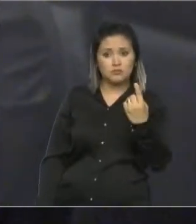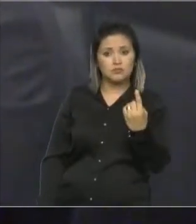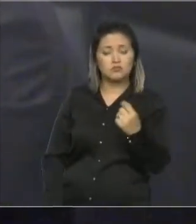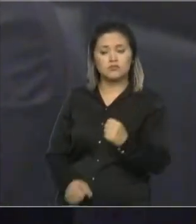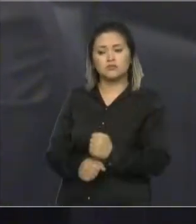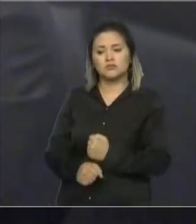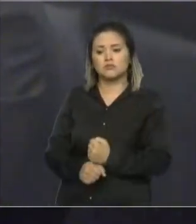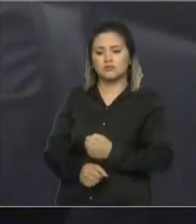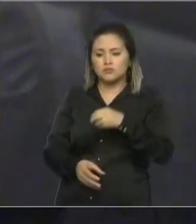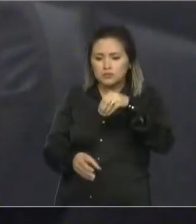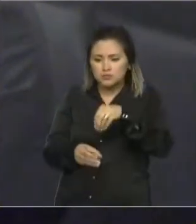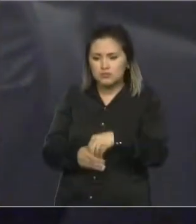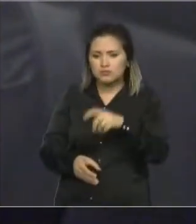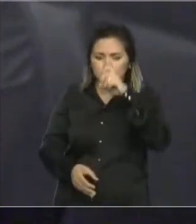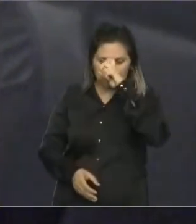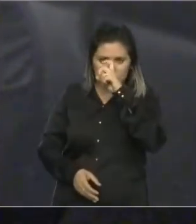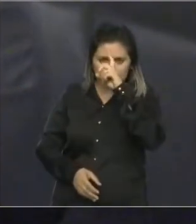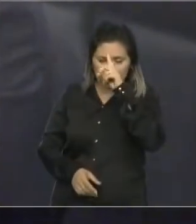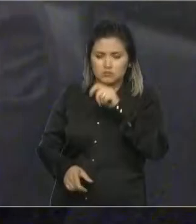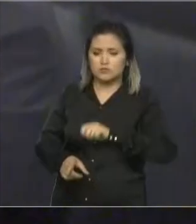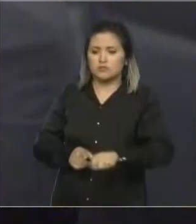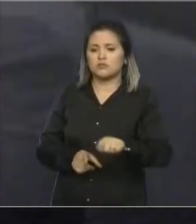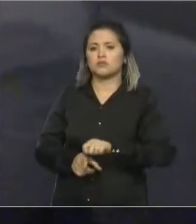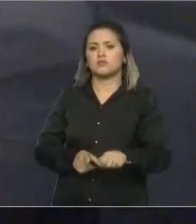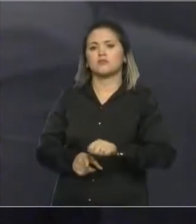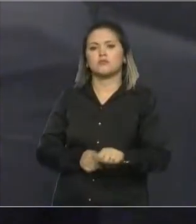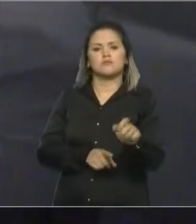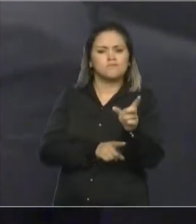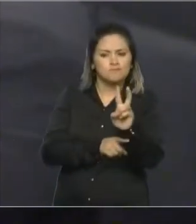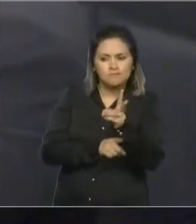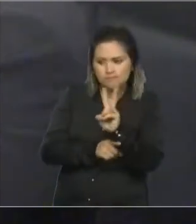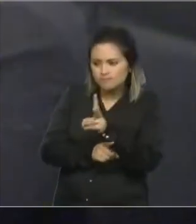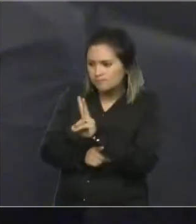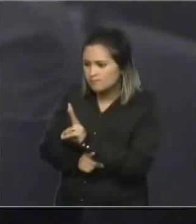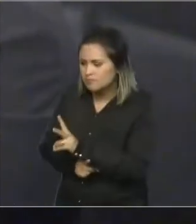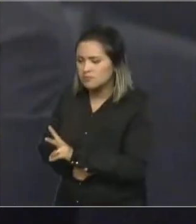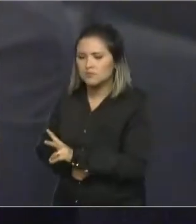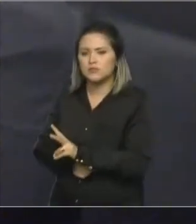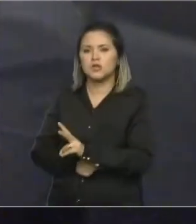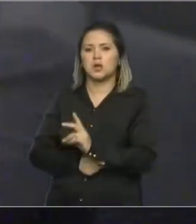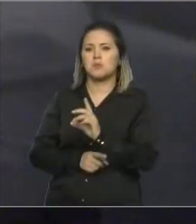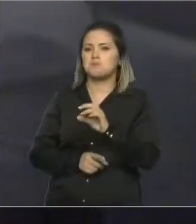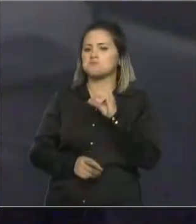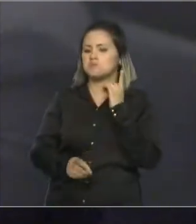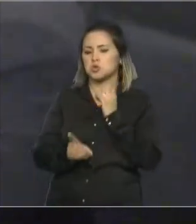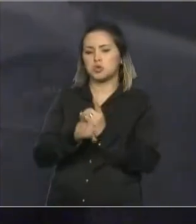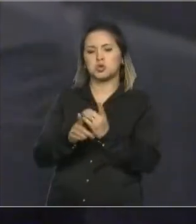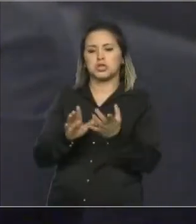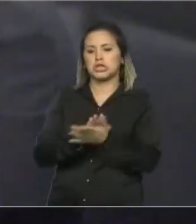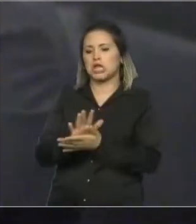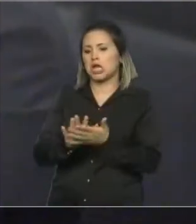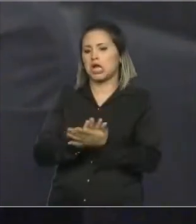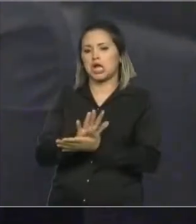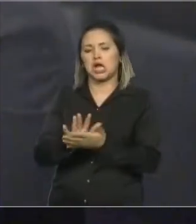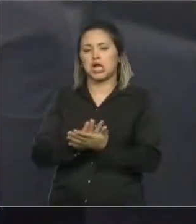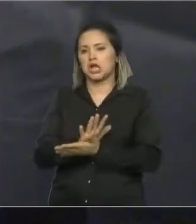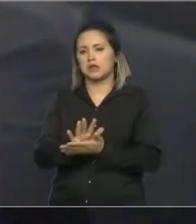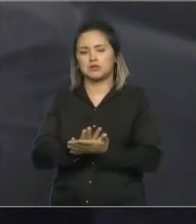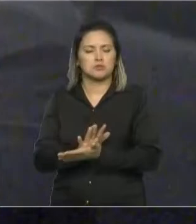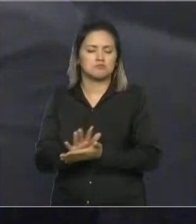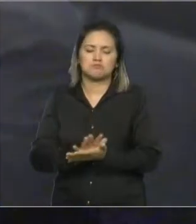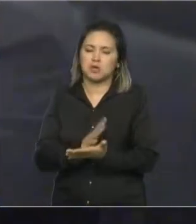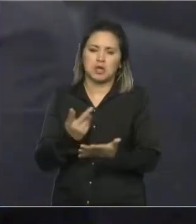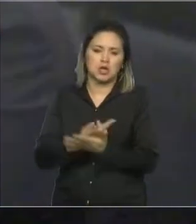Hospital de Pinheiro, fiscalizando, até hoje fiscalizando. Não encontrou indício de nada, só besteira de carga horária,